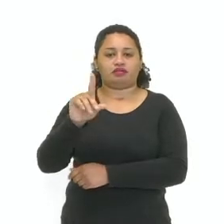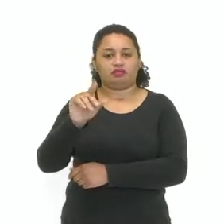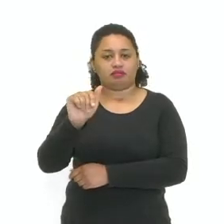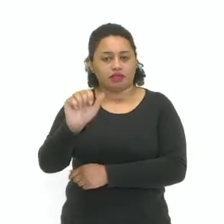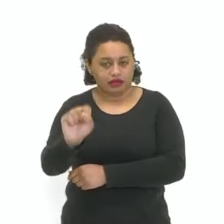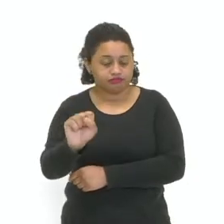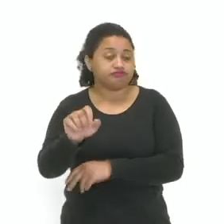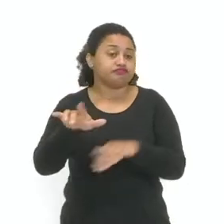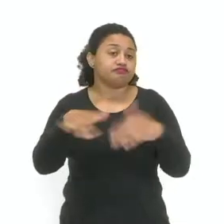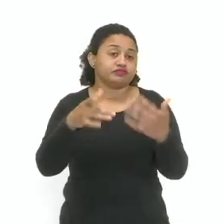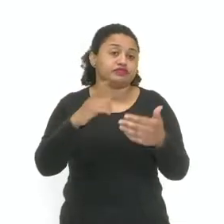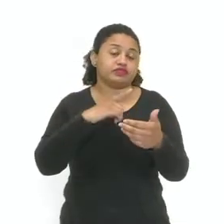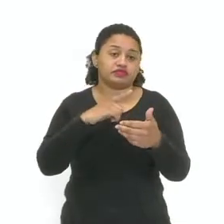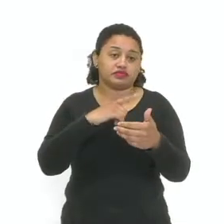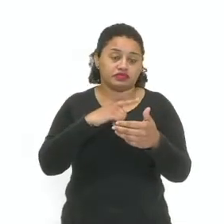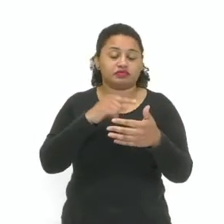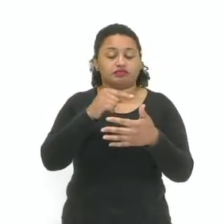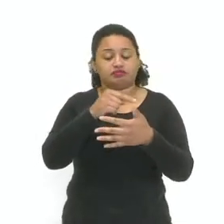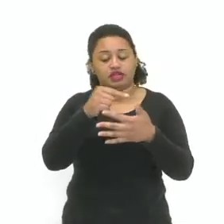espadas. Então eu tenho